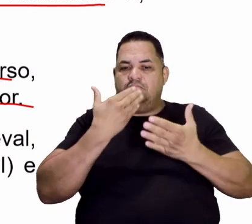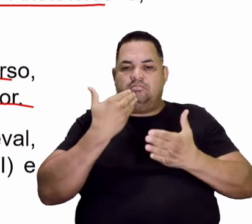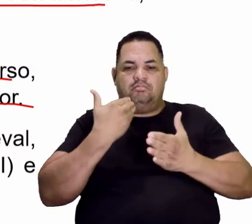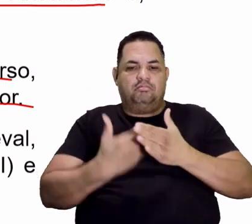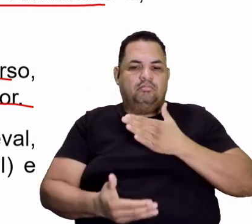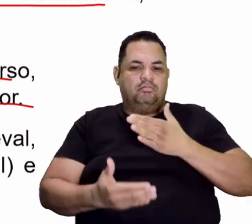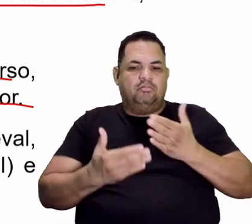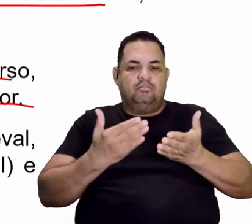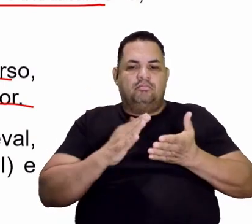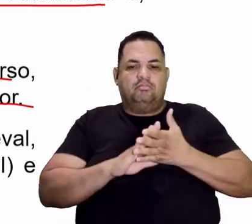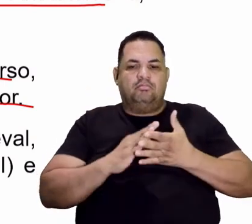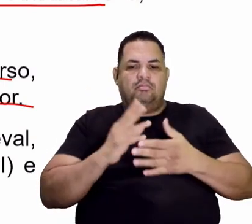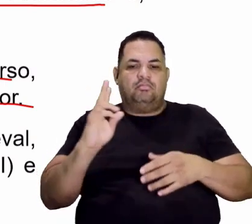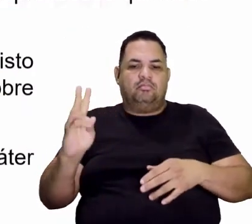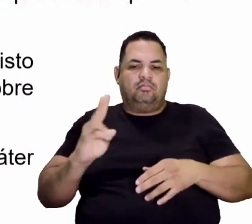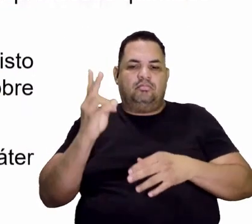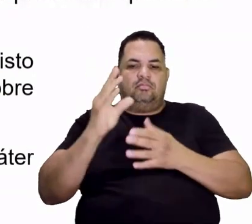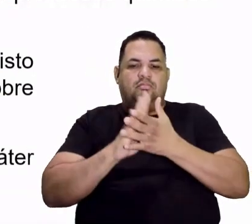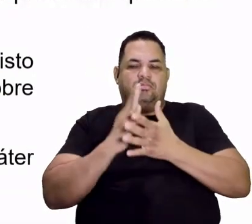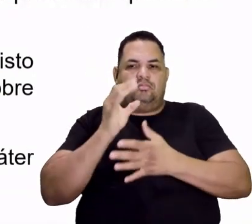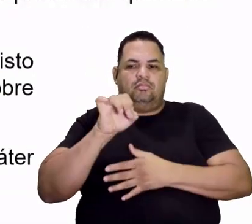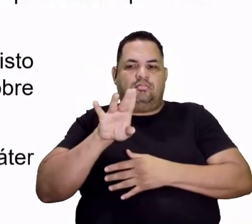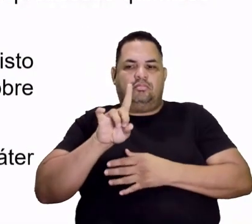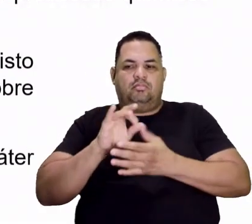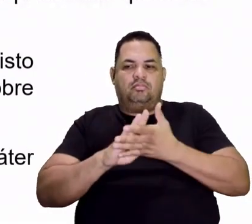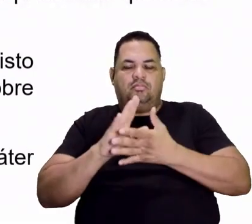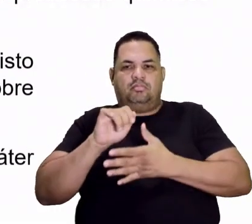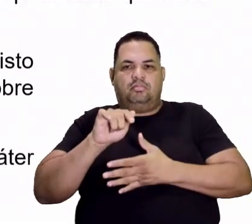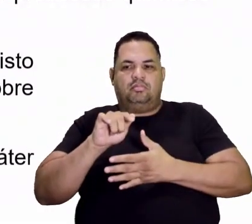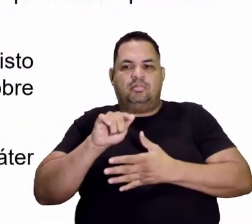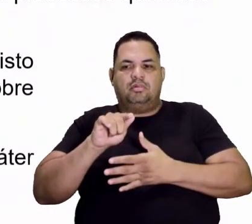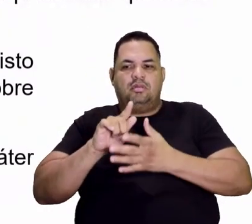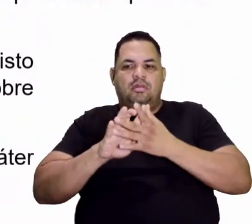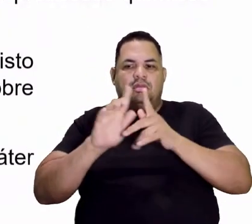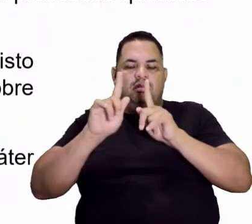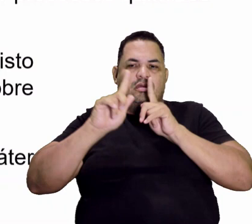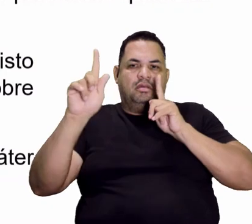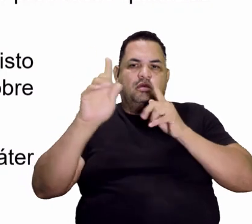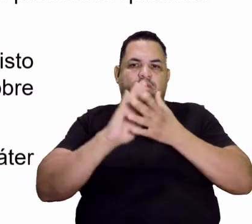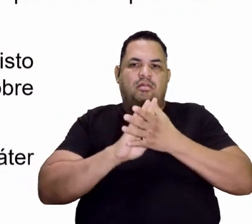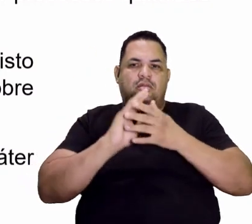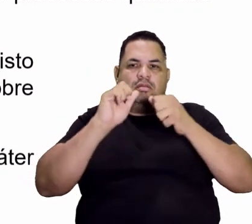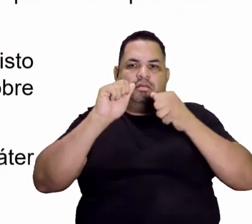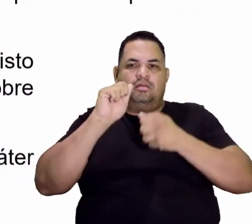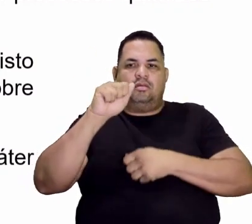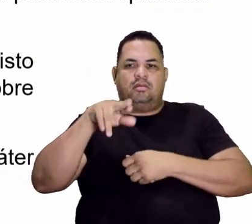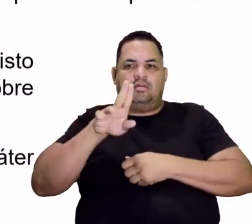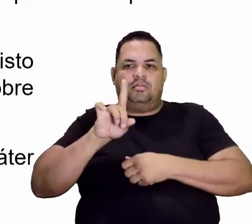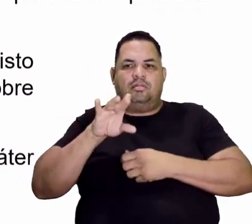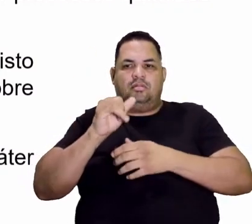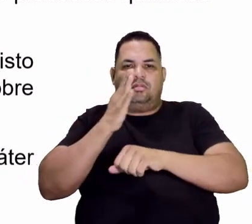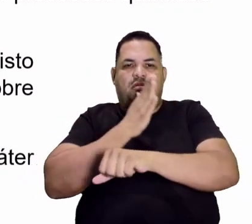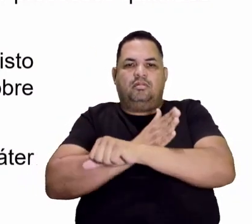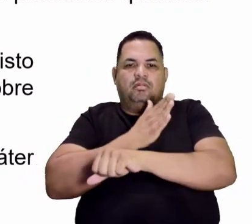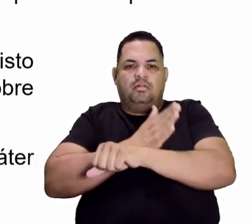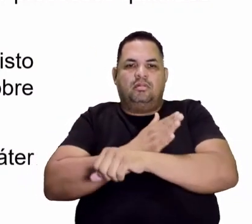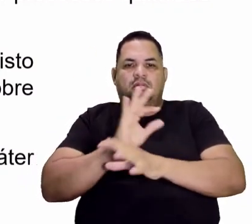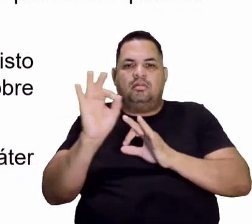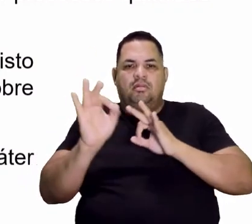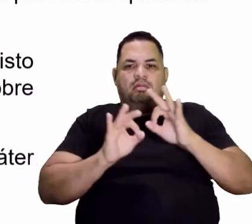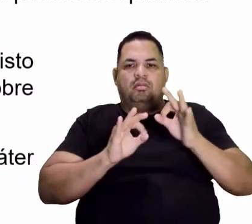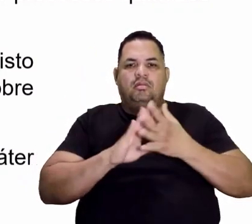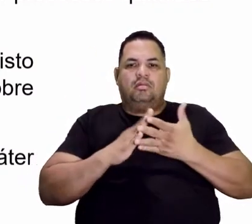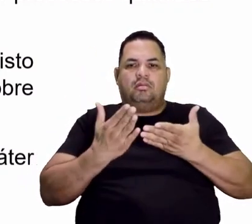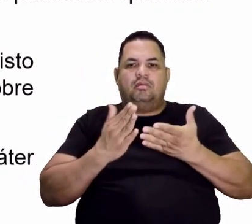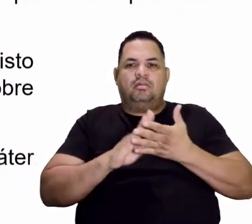somente por Copérnico e Galileu. A alquimia na Idade Média. A alquimia surgiu